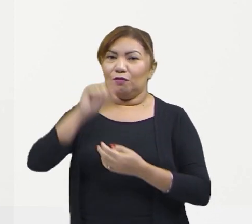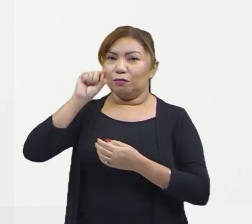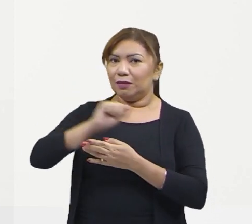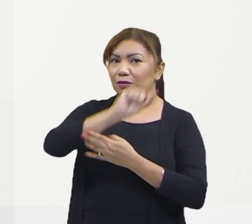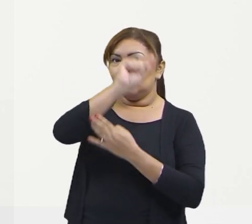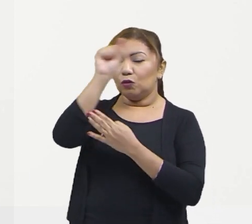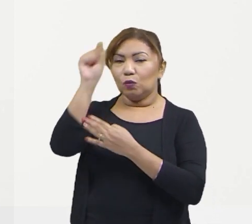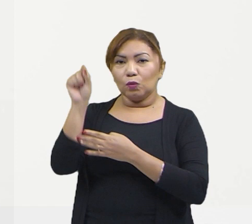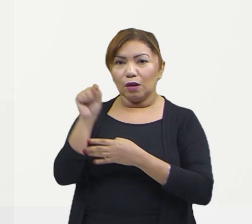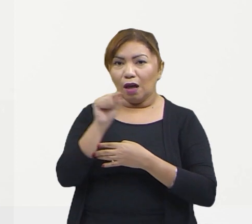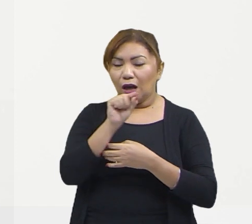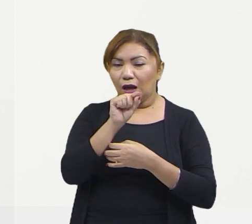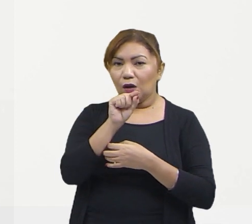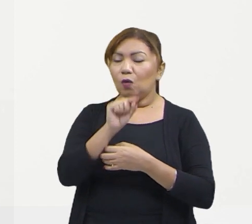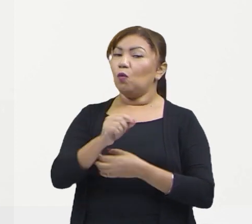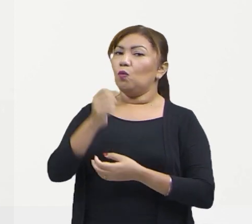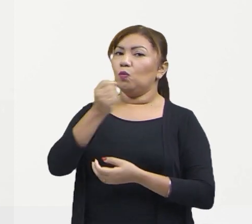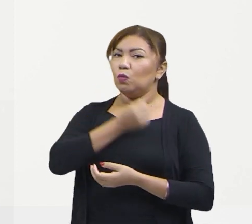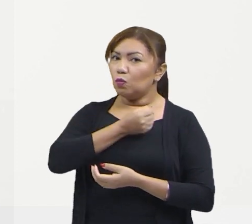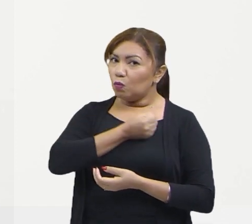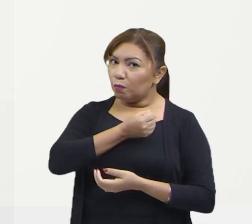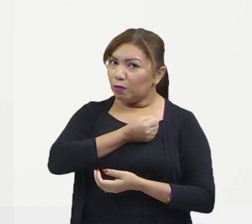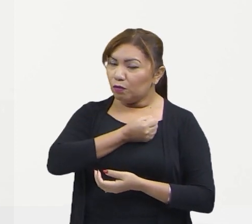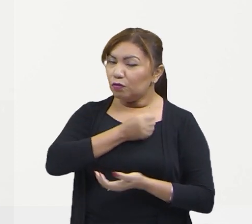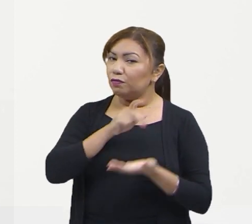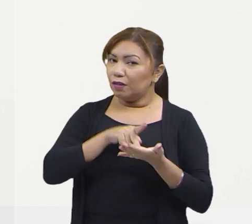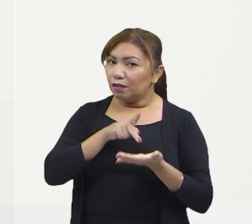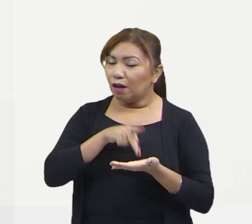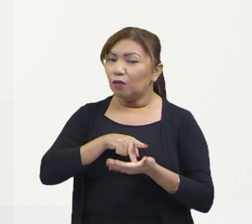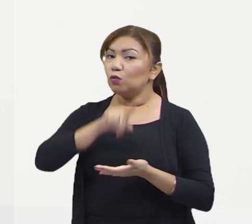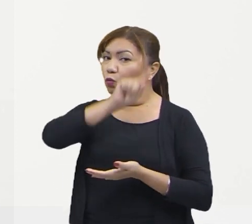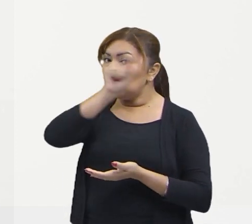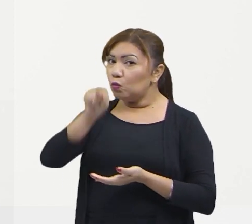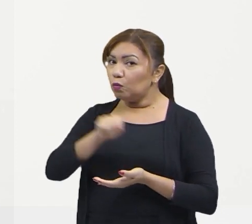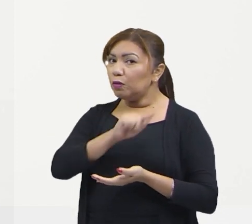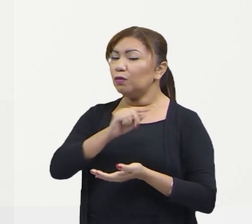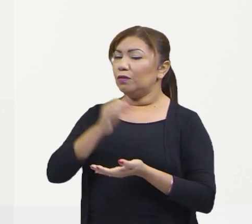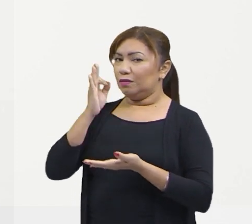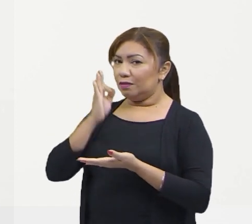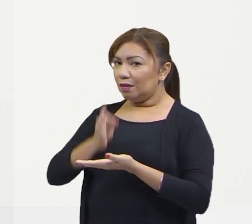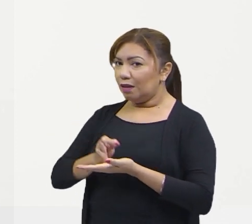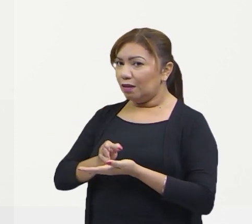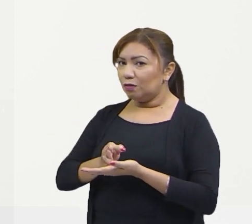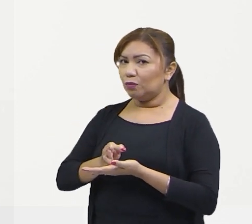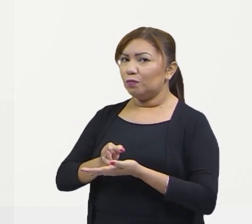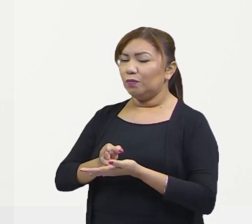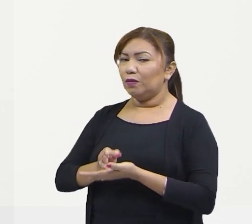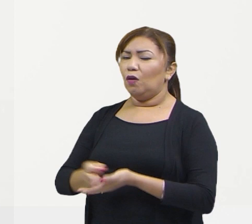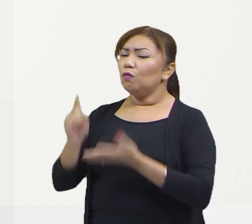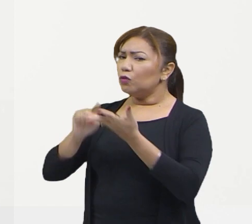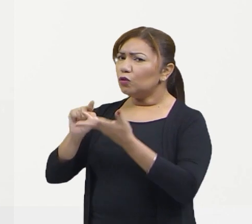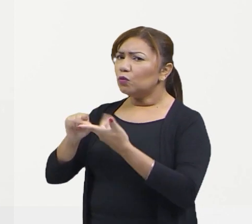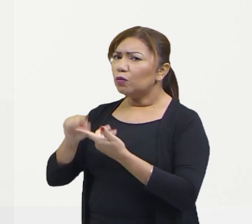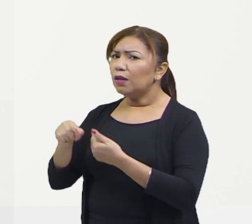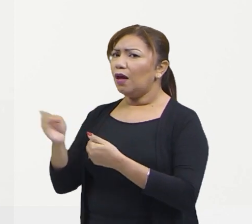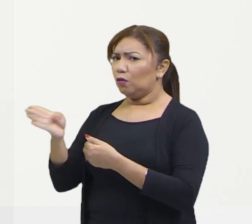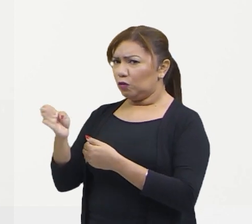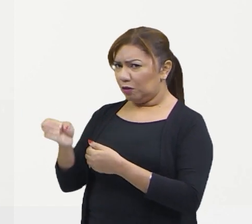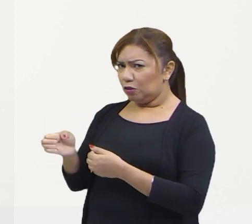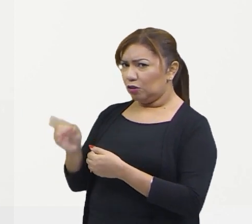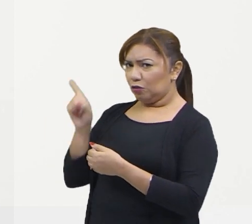Circule o numeral correspondente aos elementos de cada conjunto. Vocês contaram os